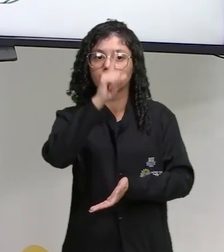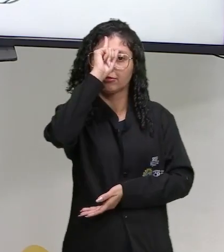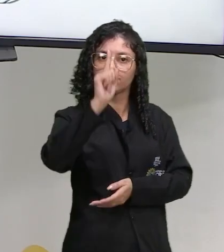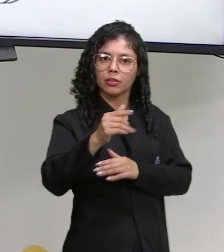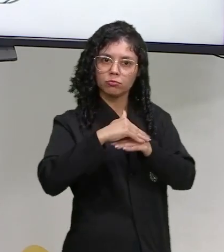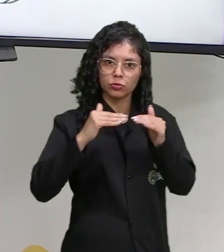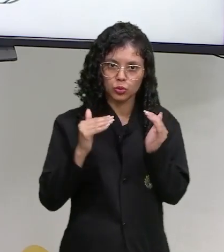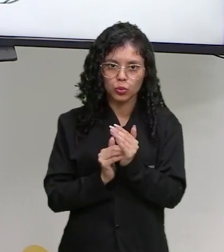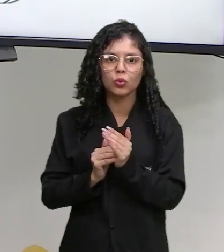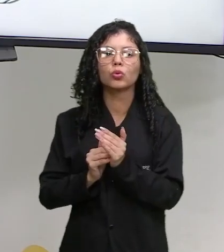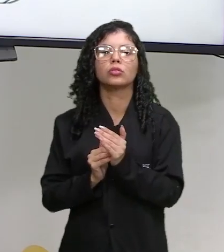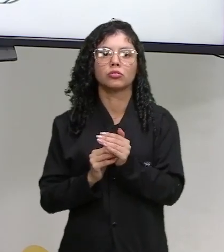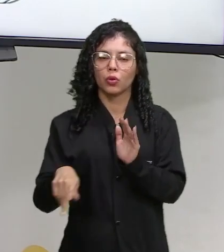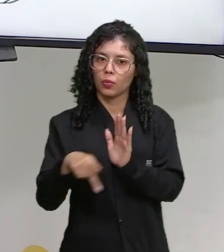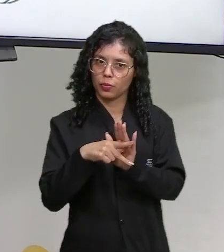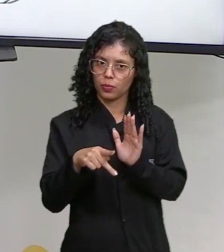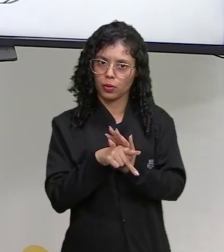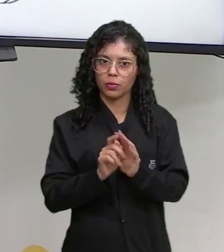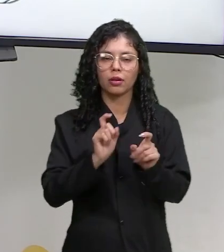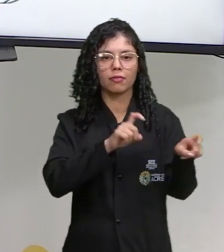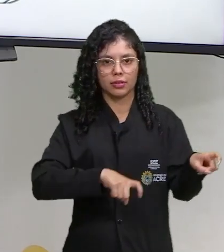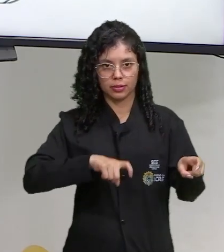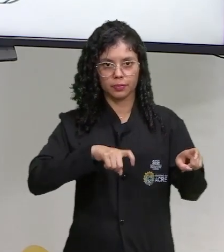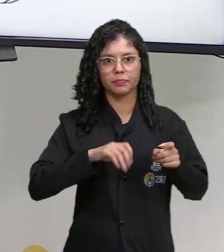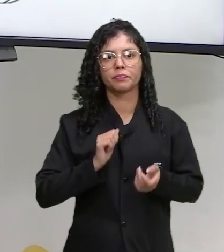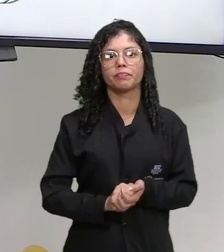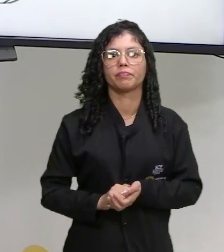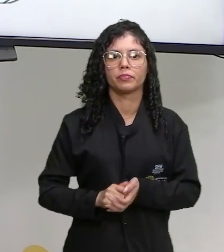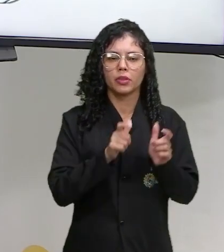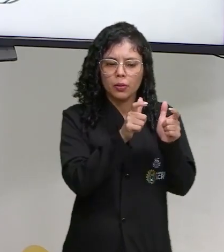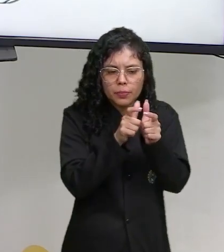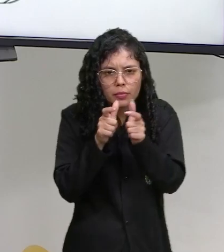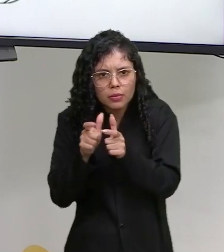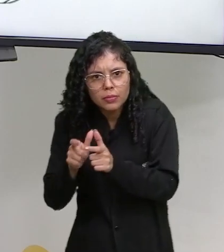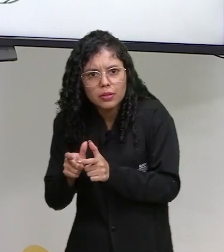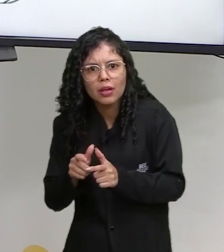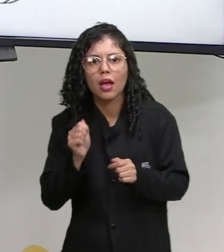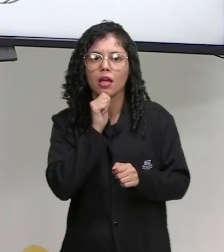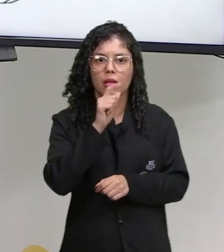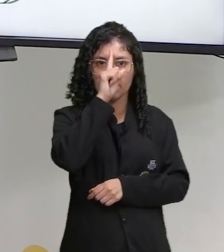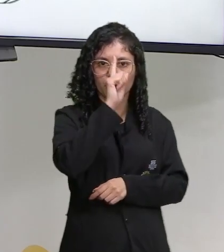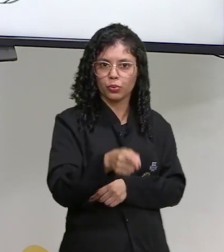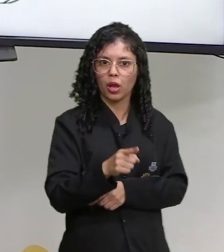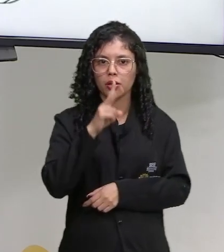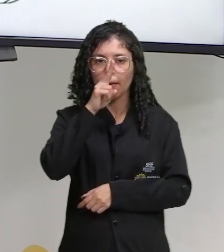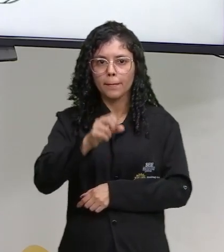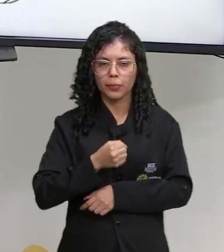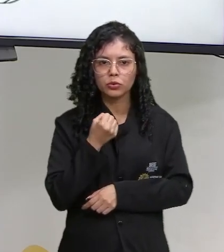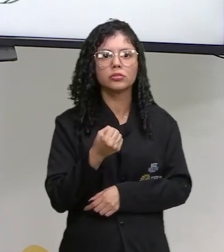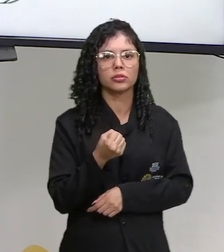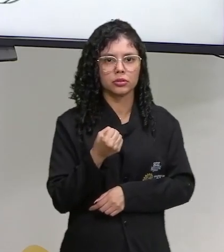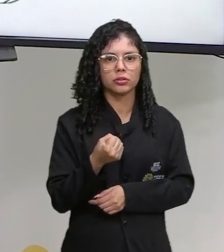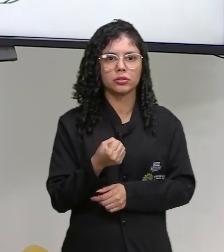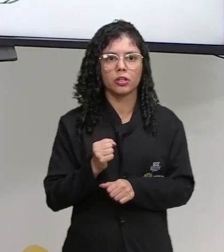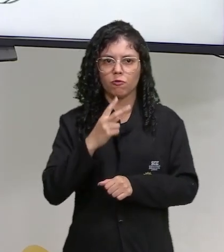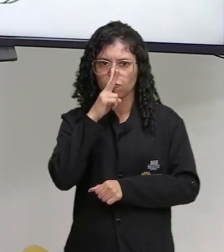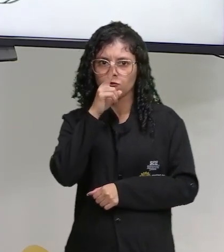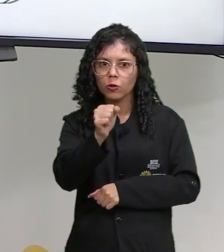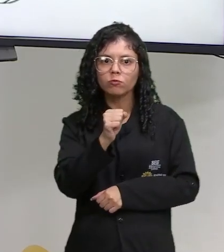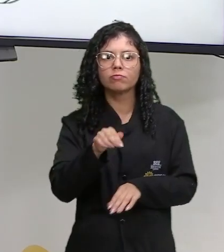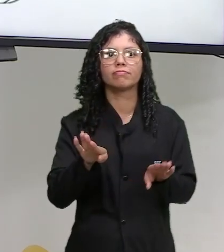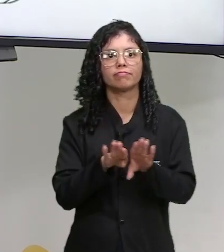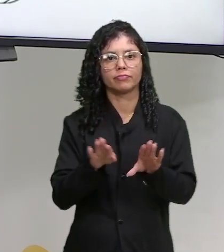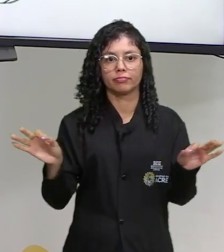todo o território ao redor da sua grande fazenda. Então, em pequenos locais, ele mandava, ele tinha um poder, né, muito forte